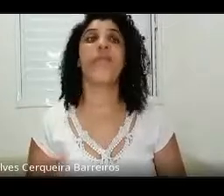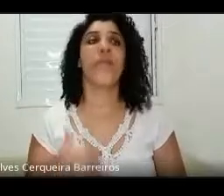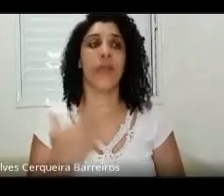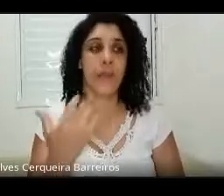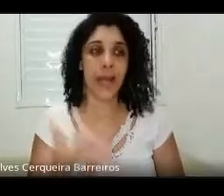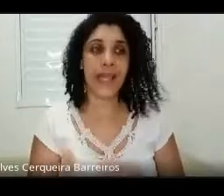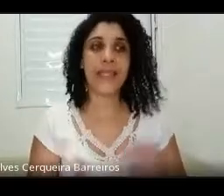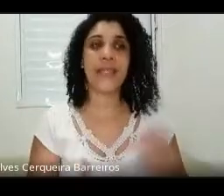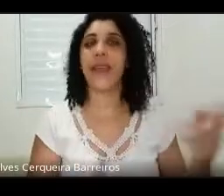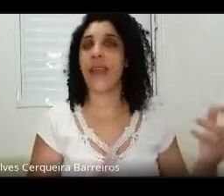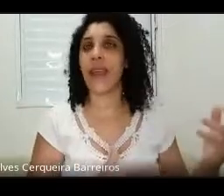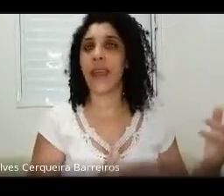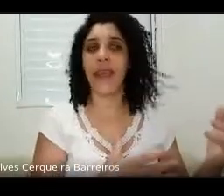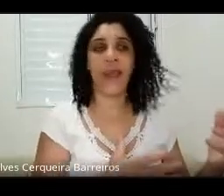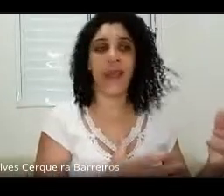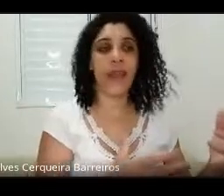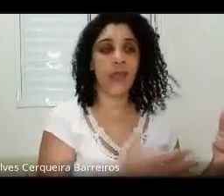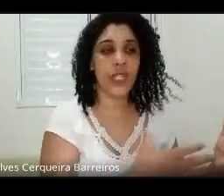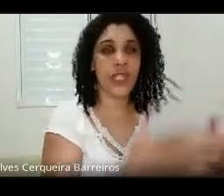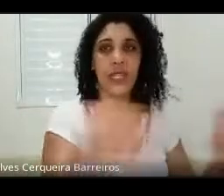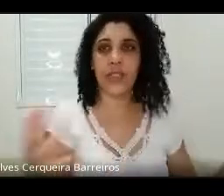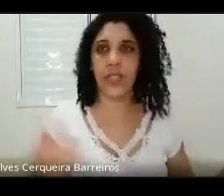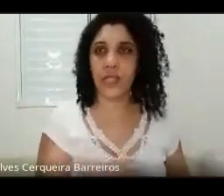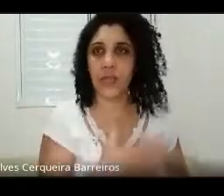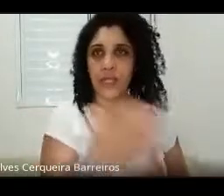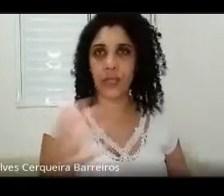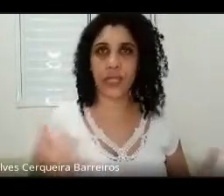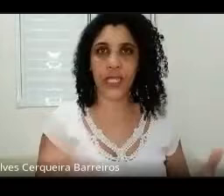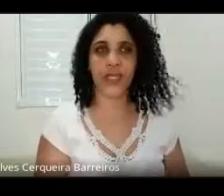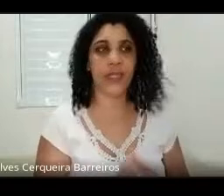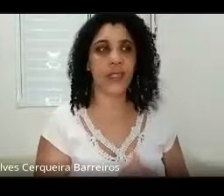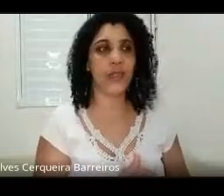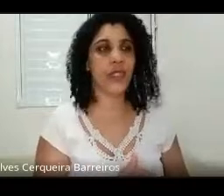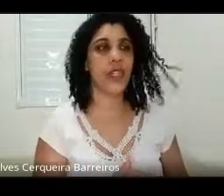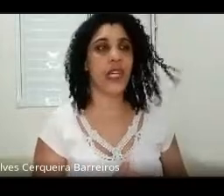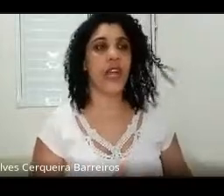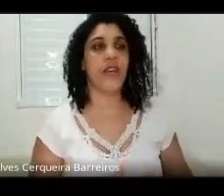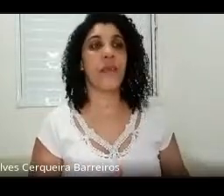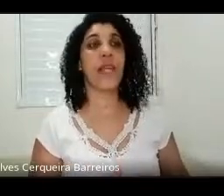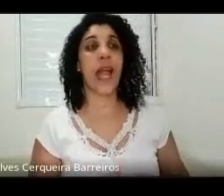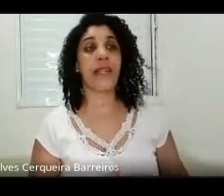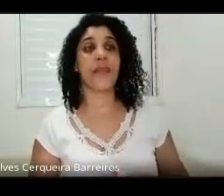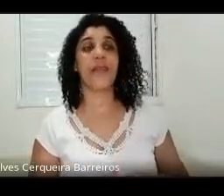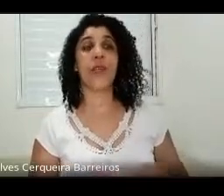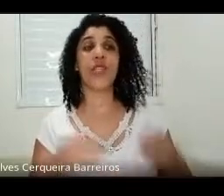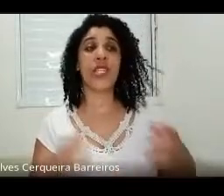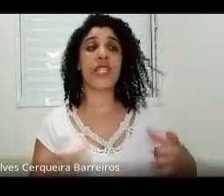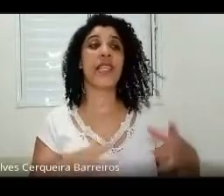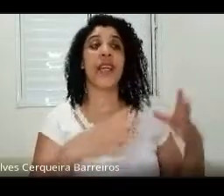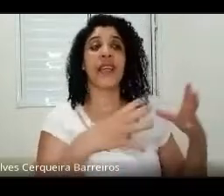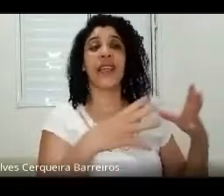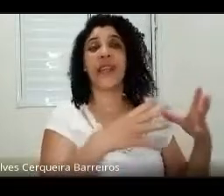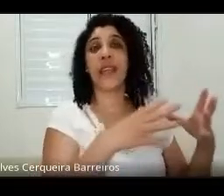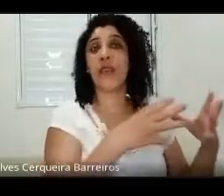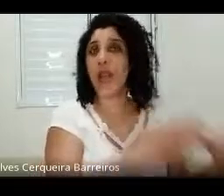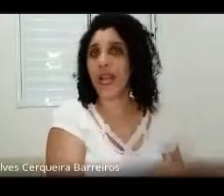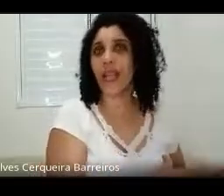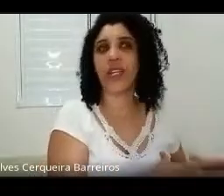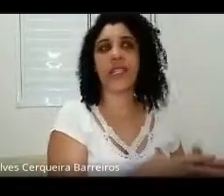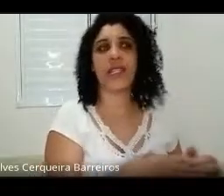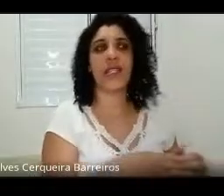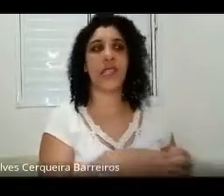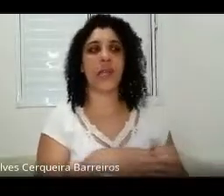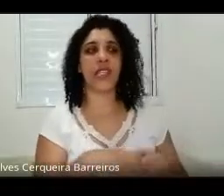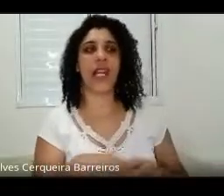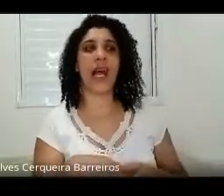compreendam. Mas ele utiliza ali justamente para se comunicar, né, com seus familiares. Então diz que tem falha